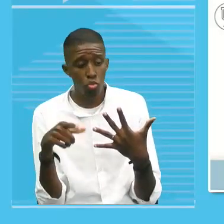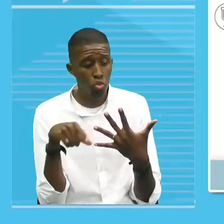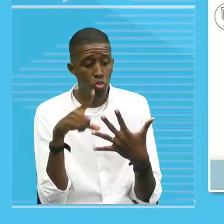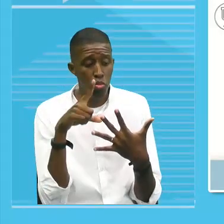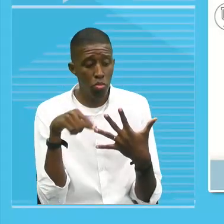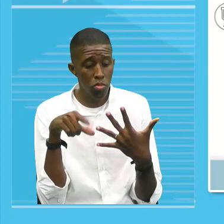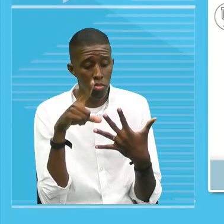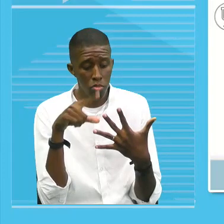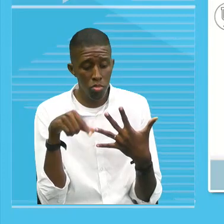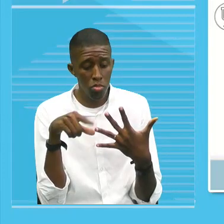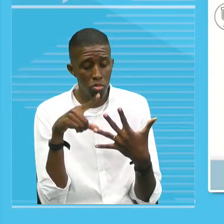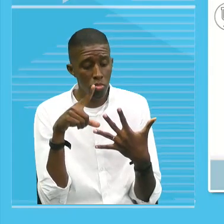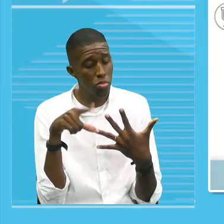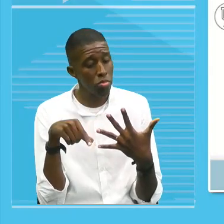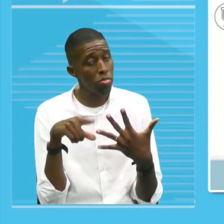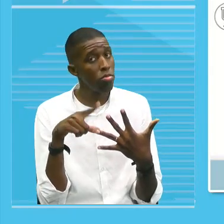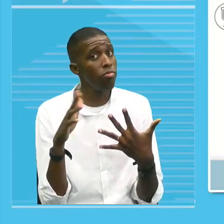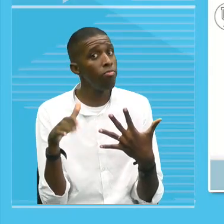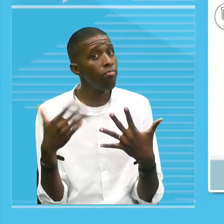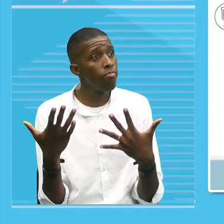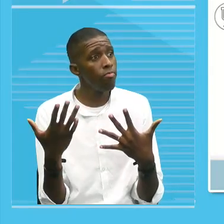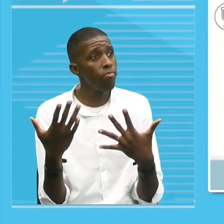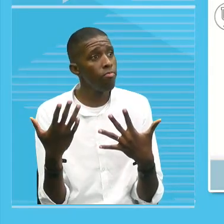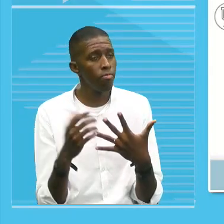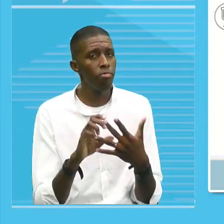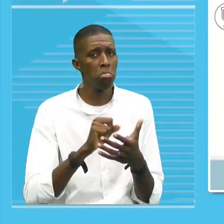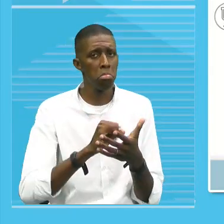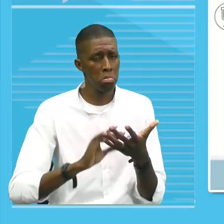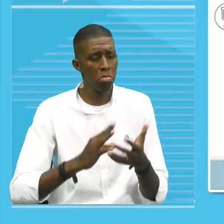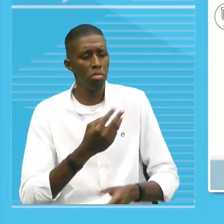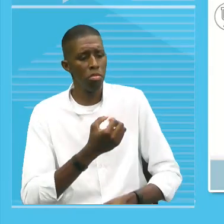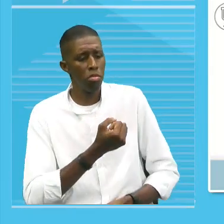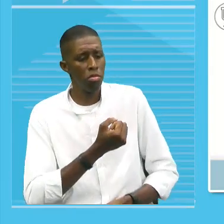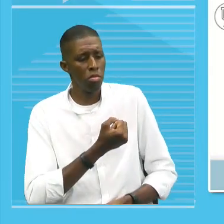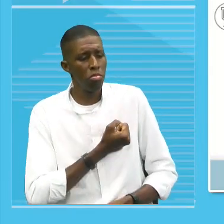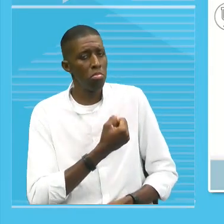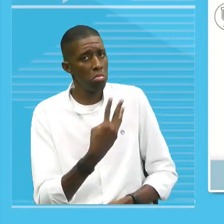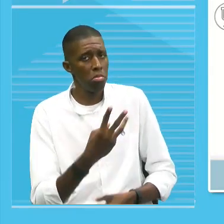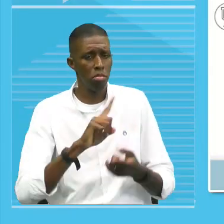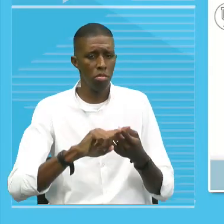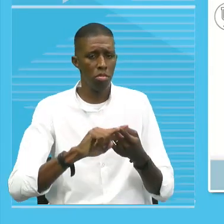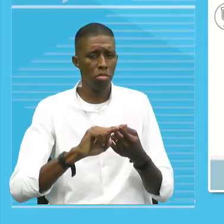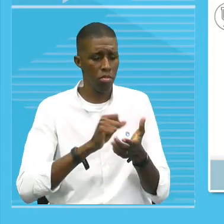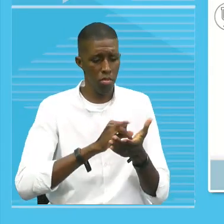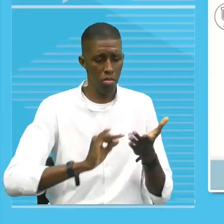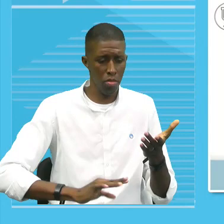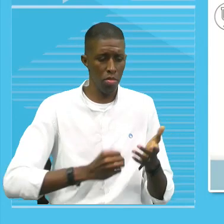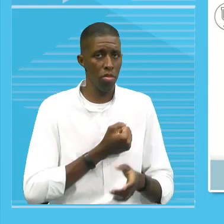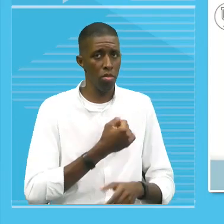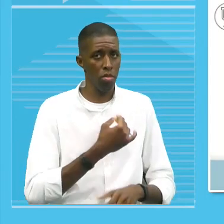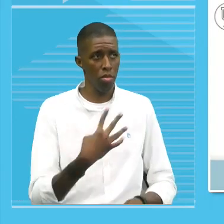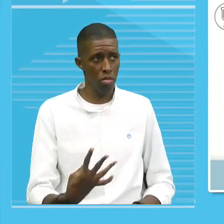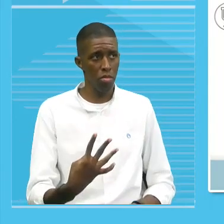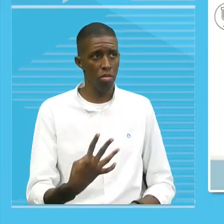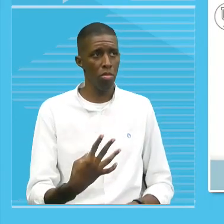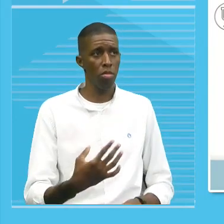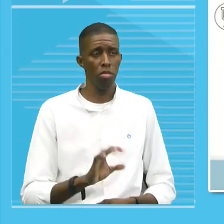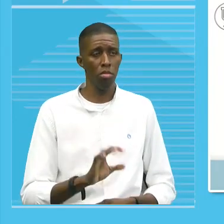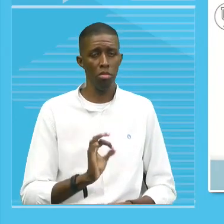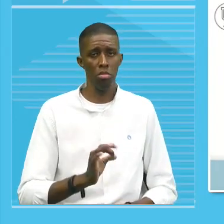3 uma questão 4 sobre reciclagem o texto nos informa que né